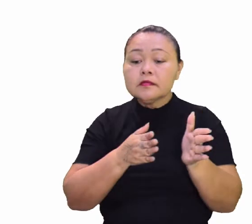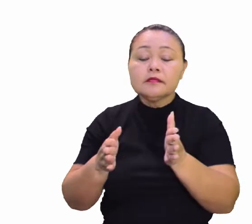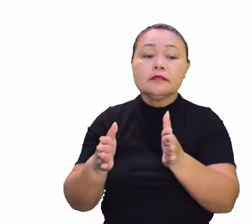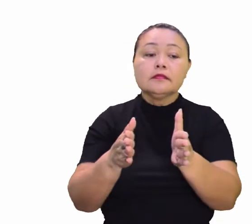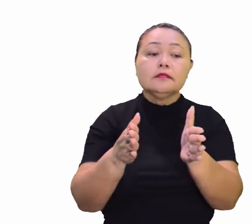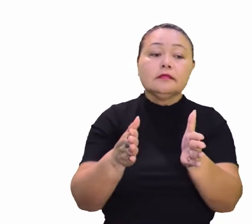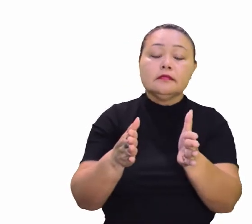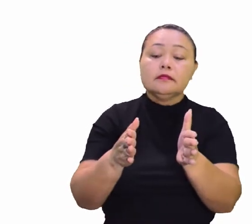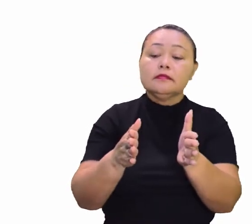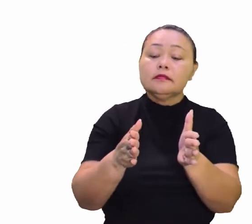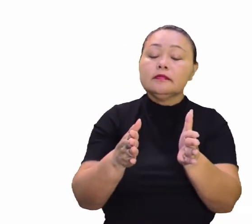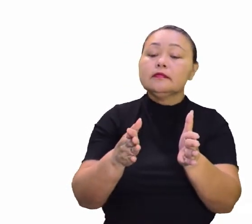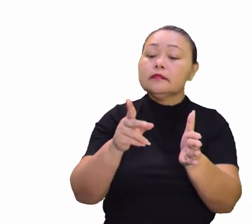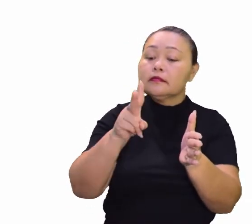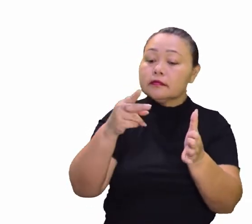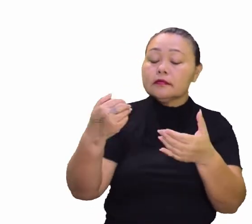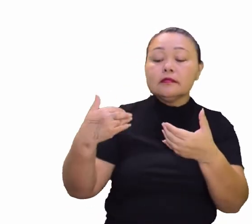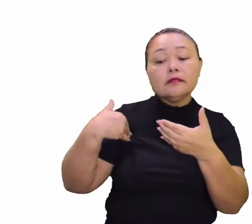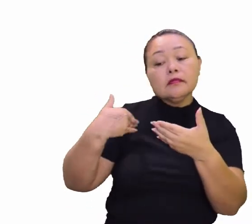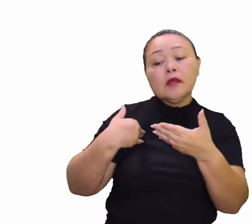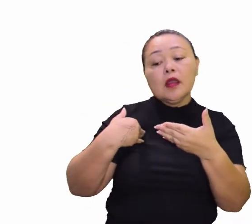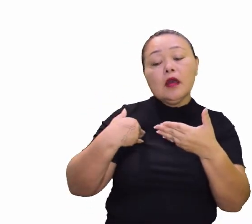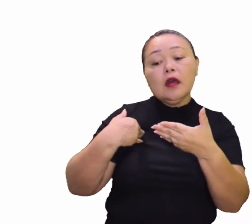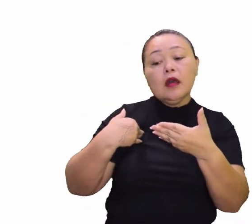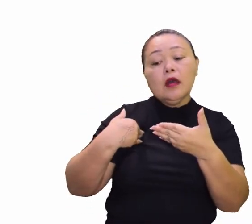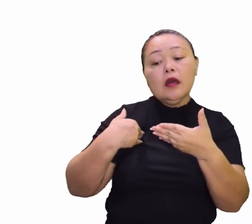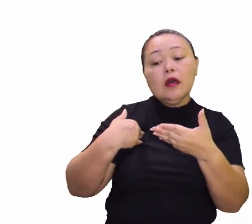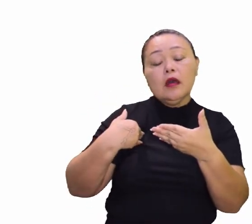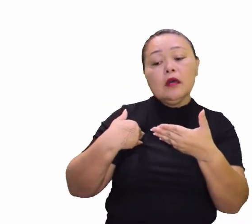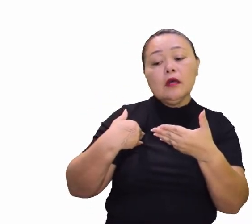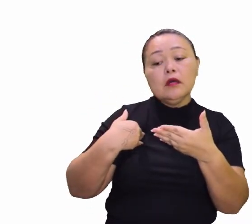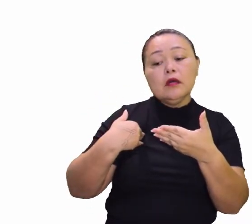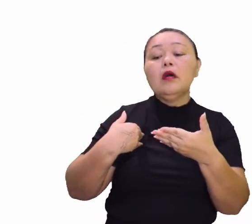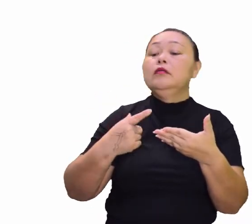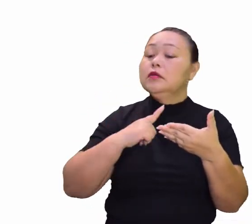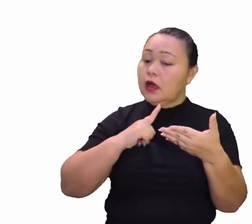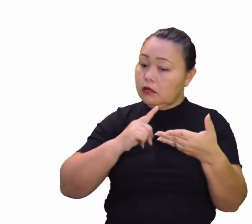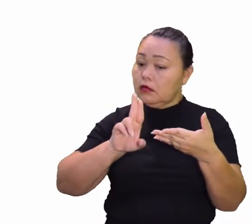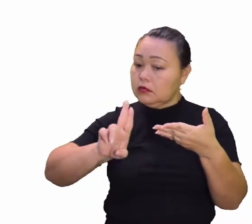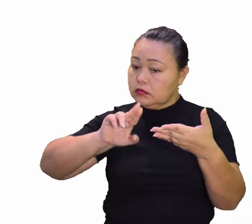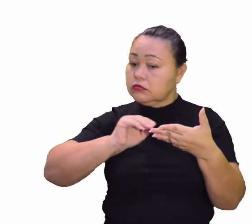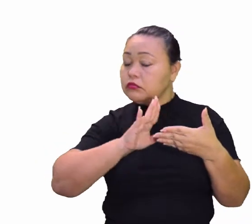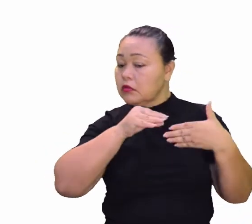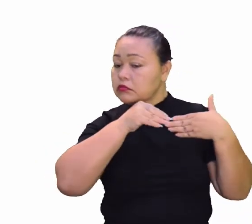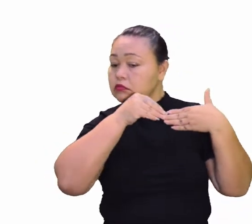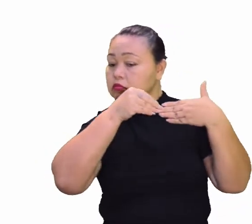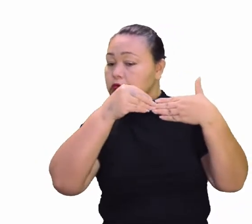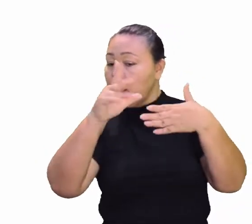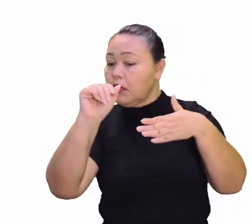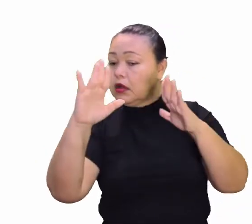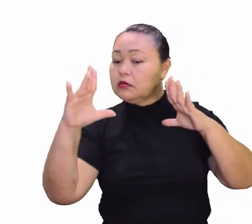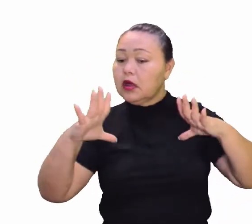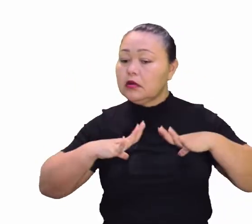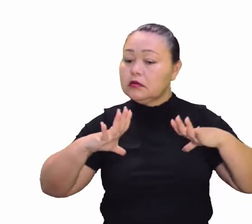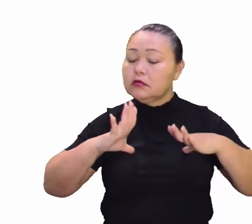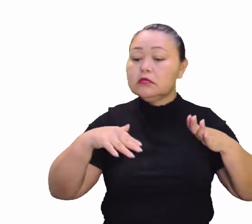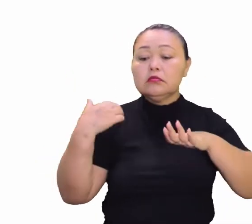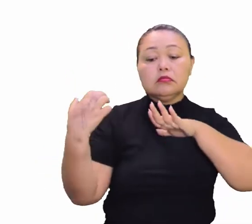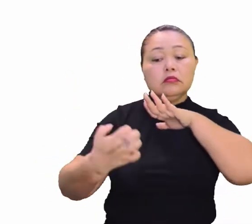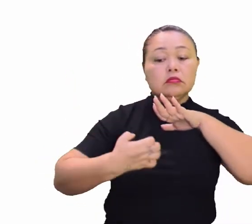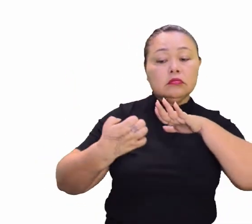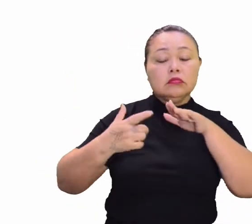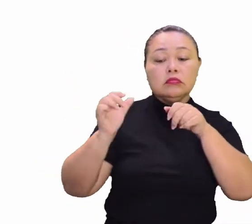vão ser os rios que vão abastecer a água das cidades. Muito bem. Das indústrias.